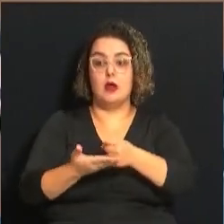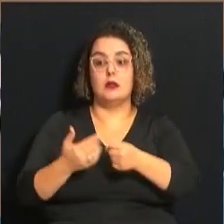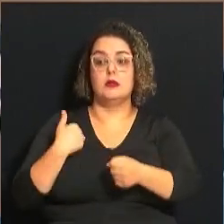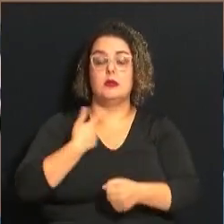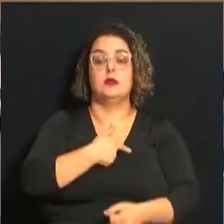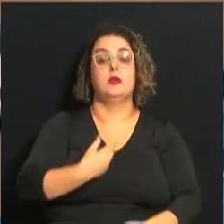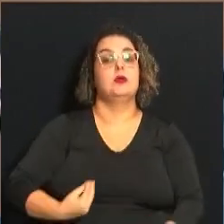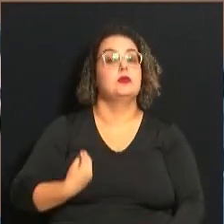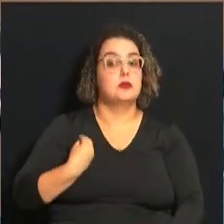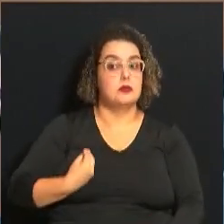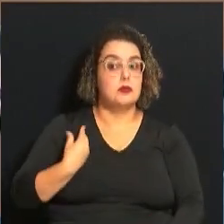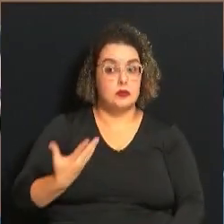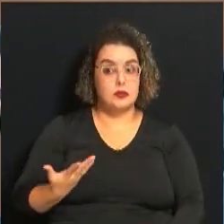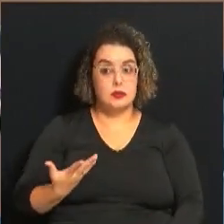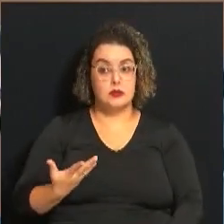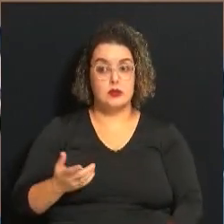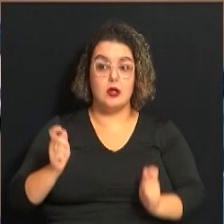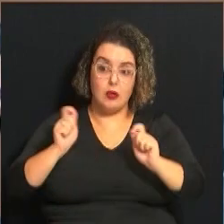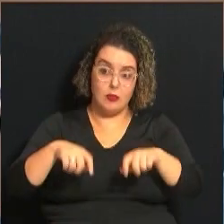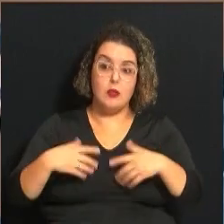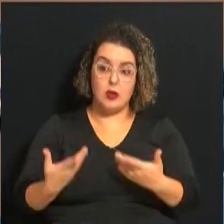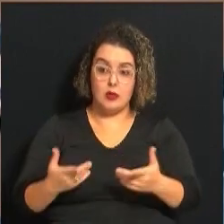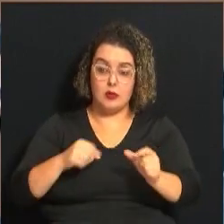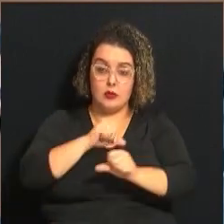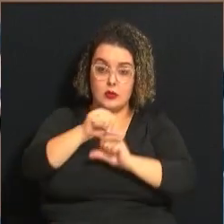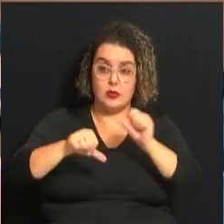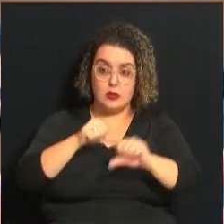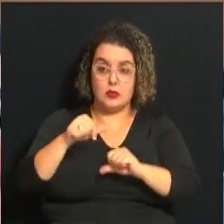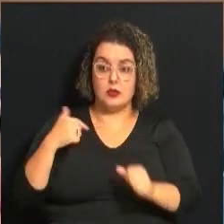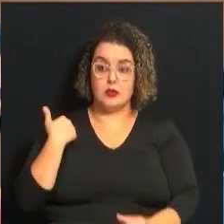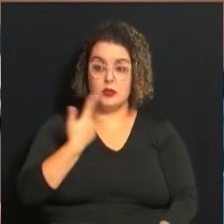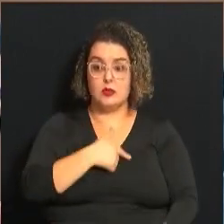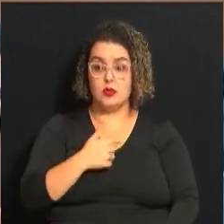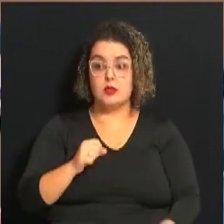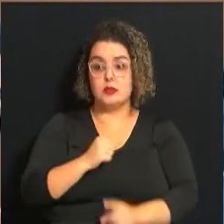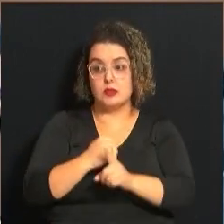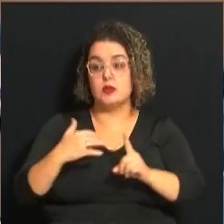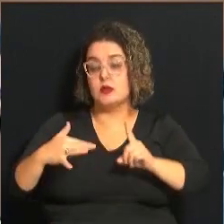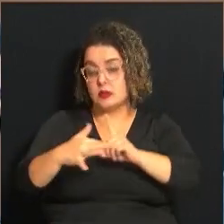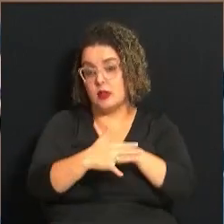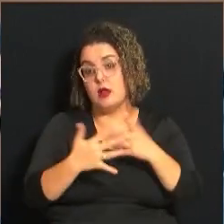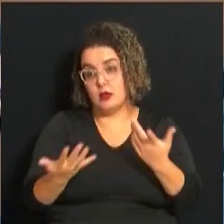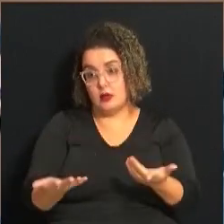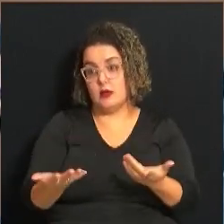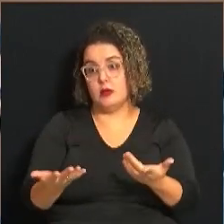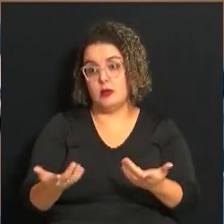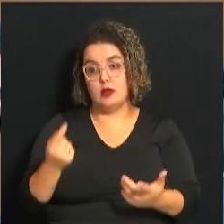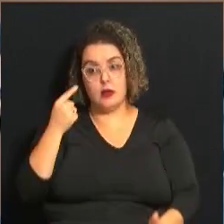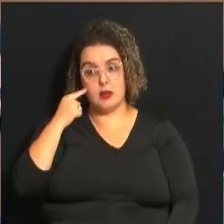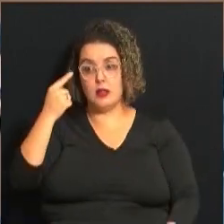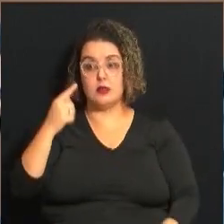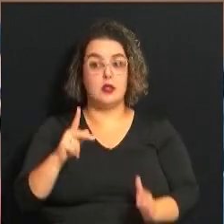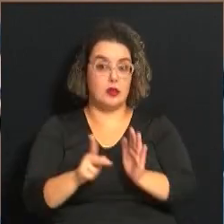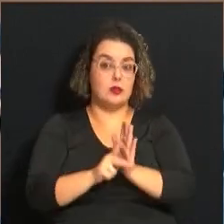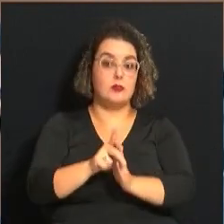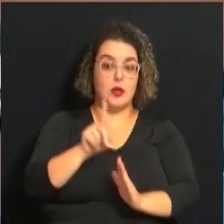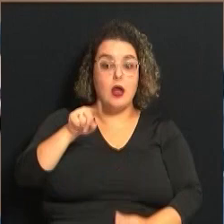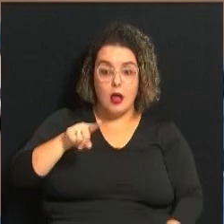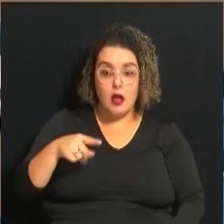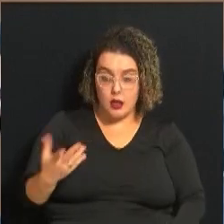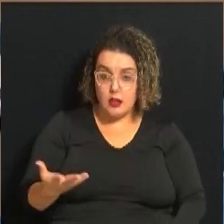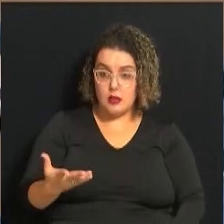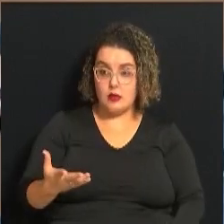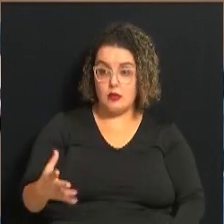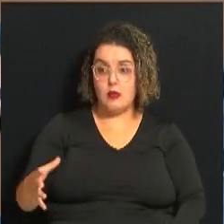base e a possibilidade da gente transformar a nossa sociedade. Então, a ideia do projeto foi justamente essa, ouvindo os